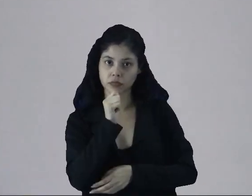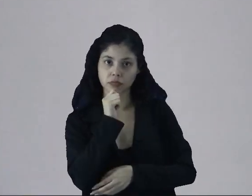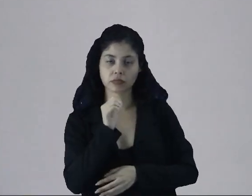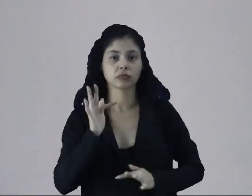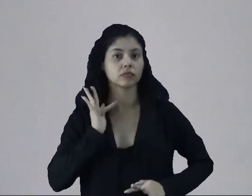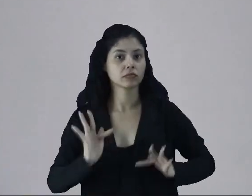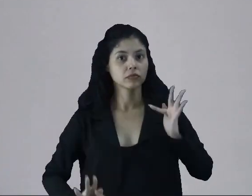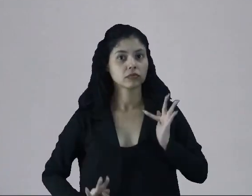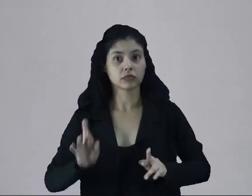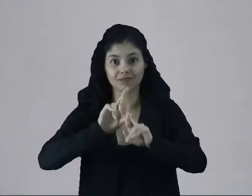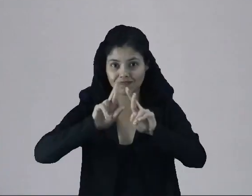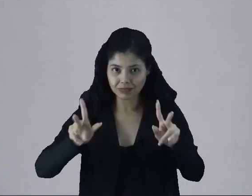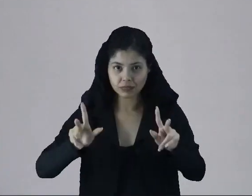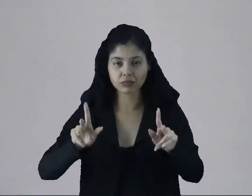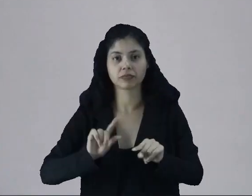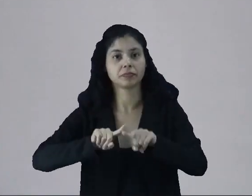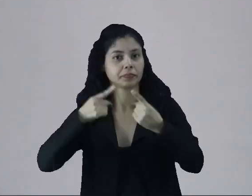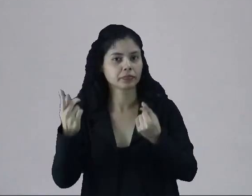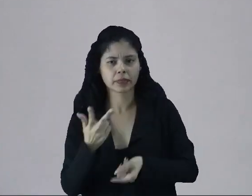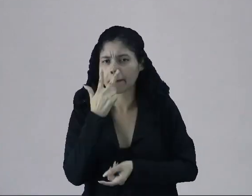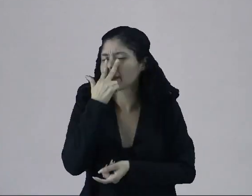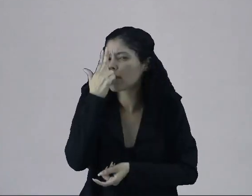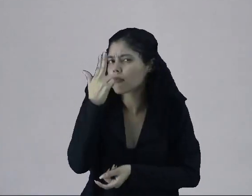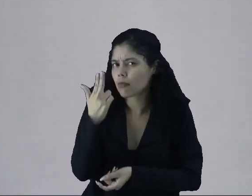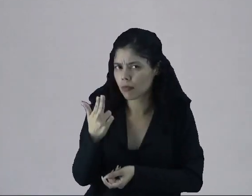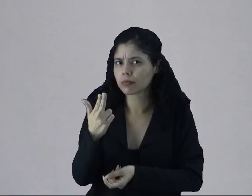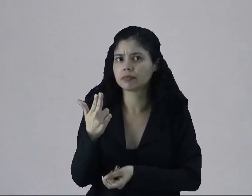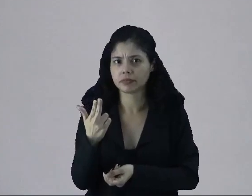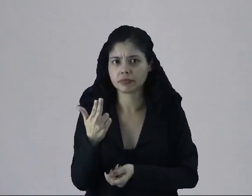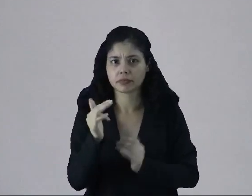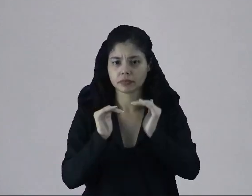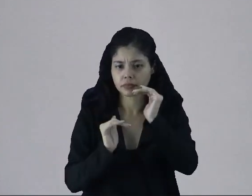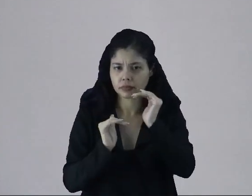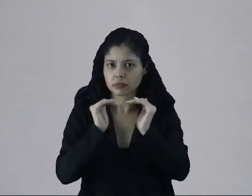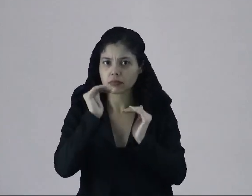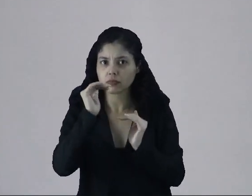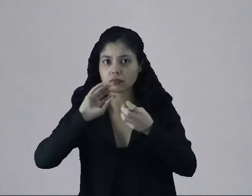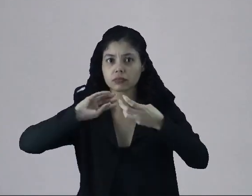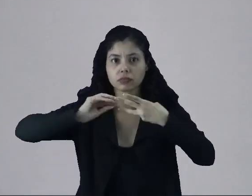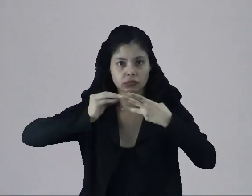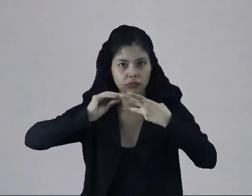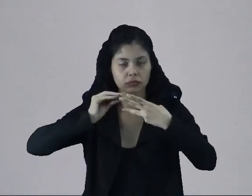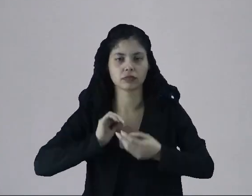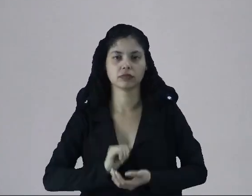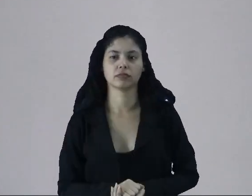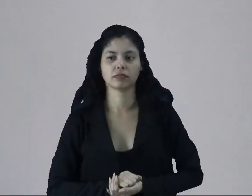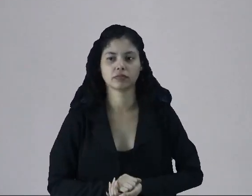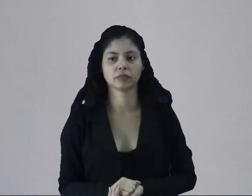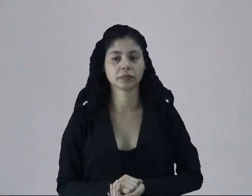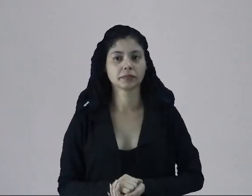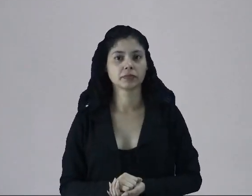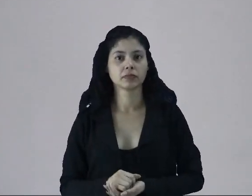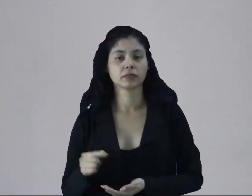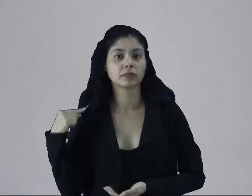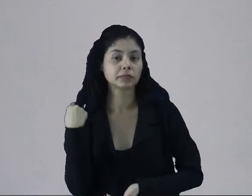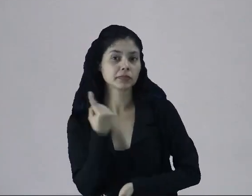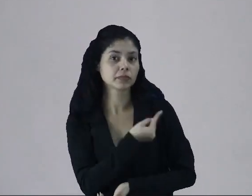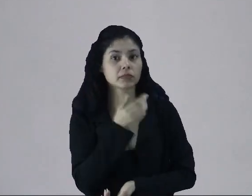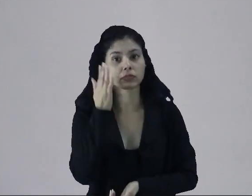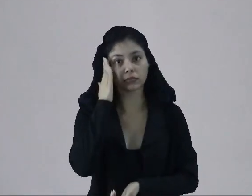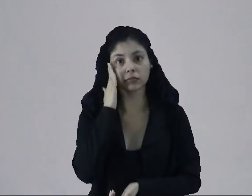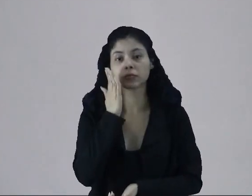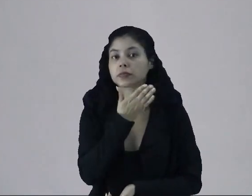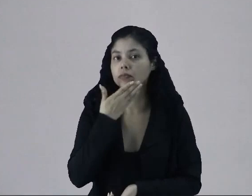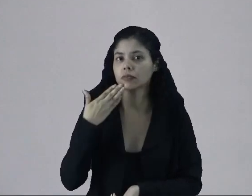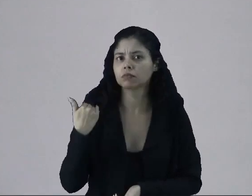fisiologias diferentes, mas muito parecidas principalmente a nível celular, ok? Então, para a gente entender melhor o